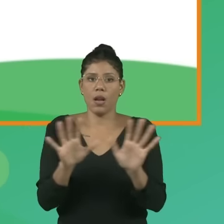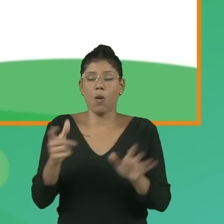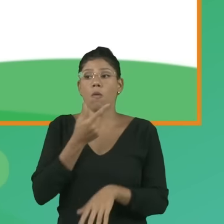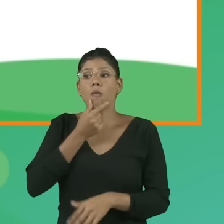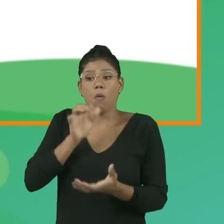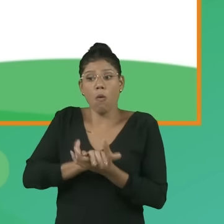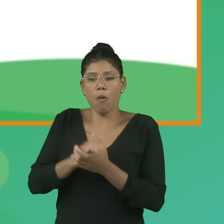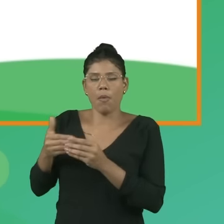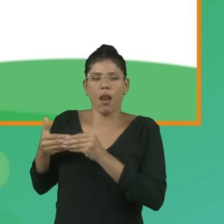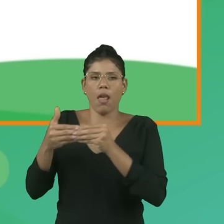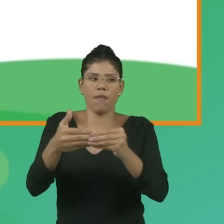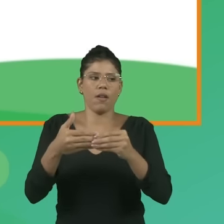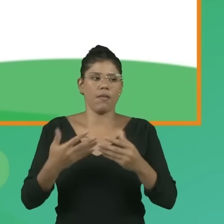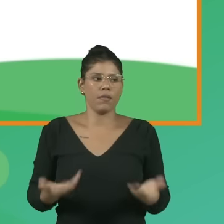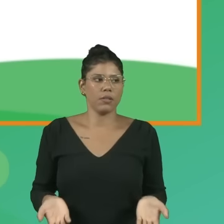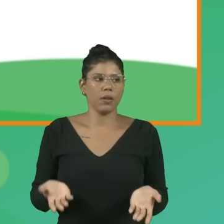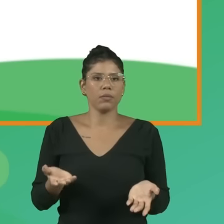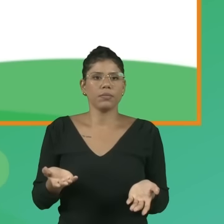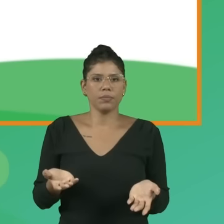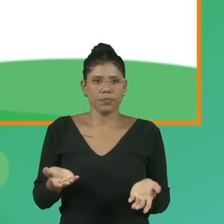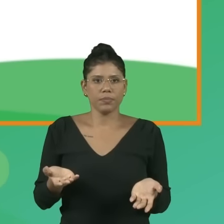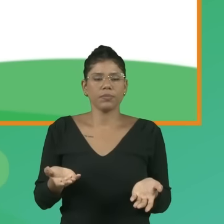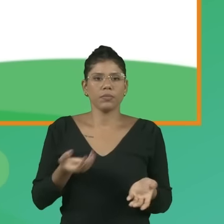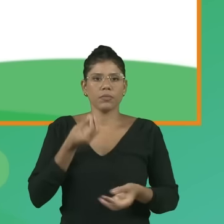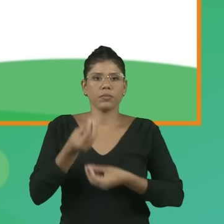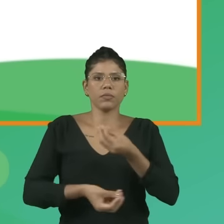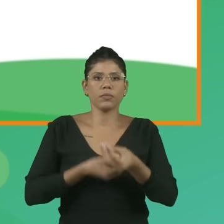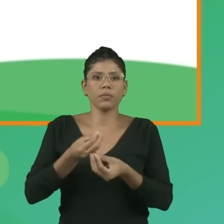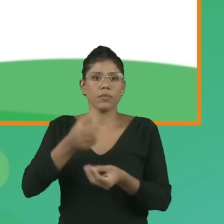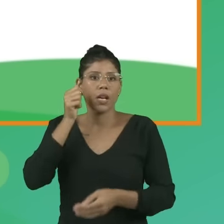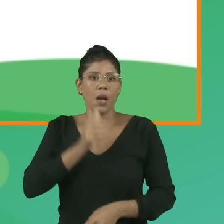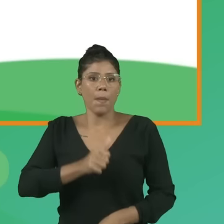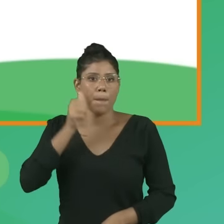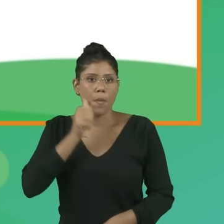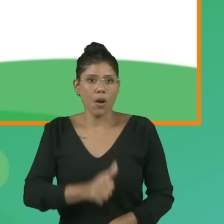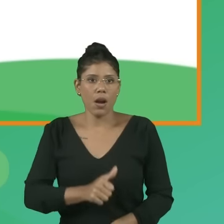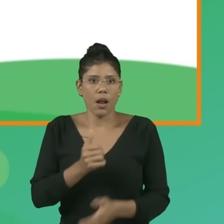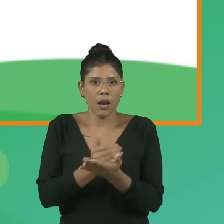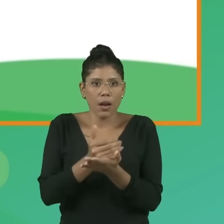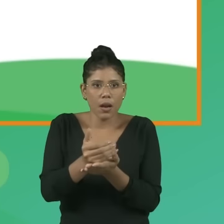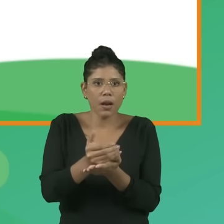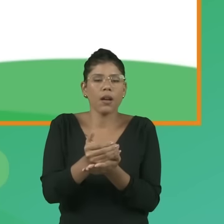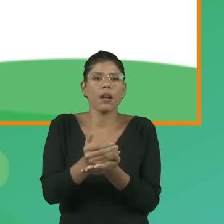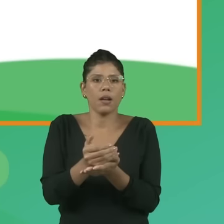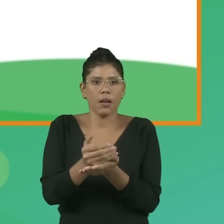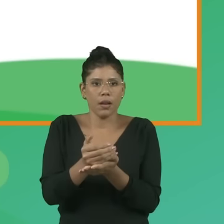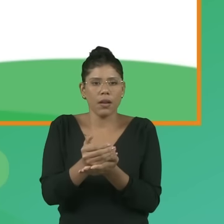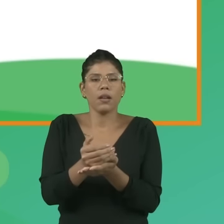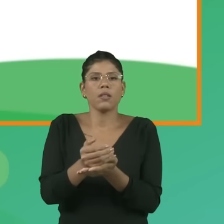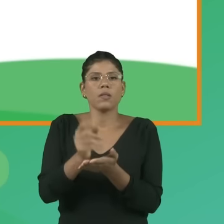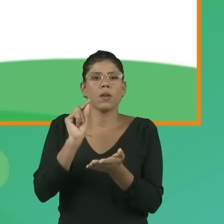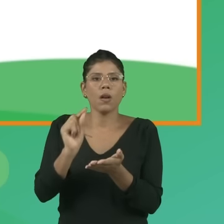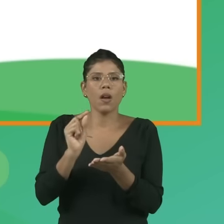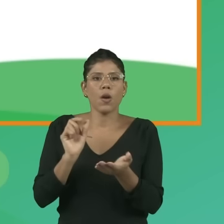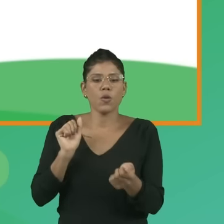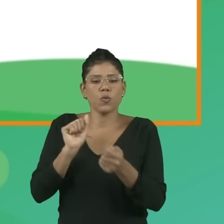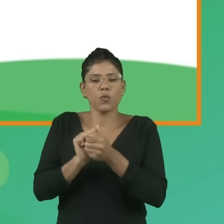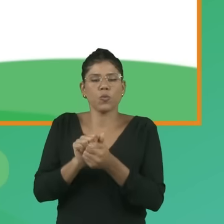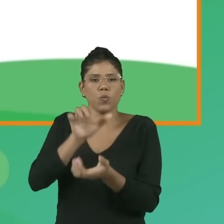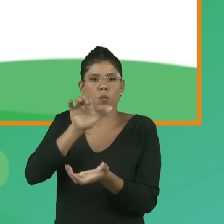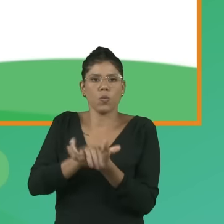levavam, né? Então, as primeiras mulheres cientistas vieram aí nessa pegada, né? De, ainda assim,